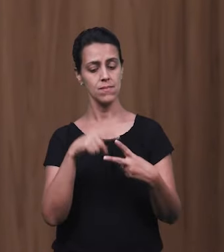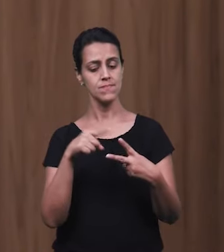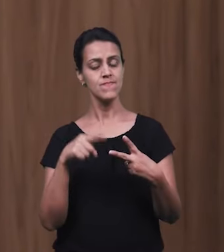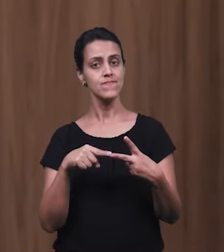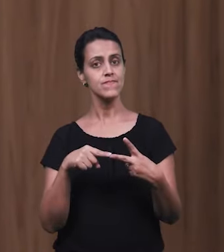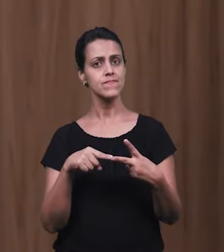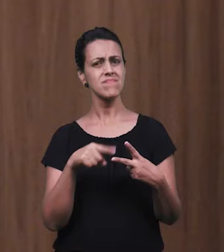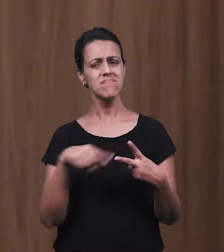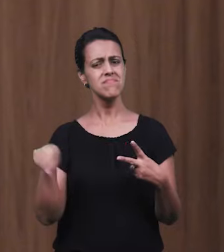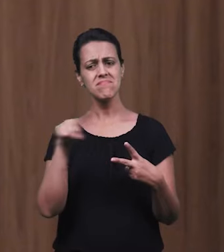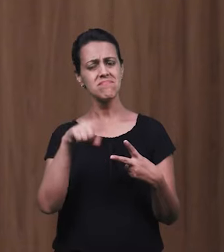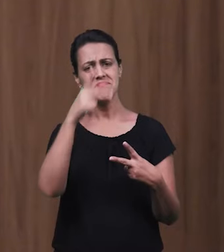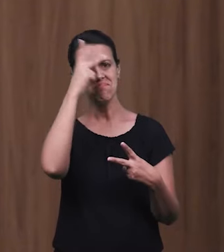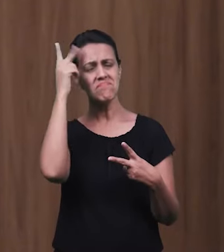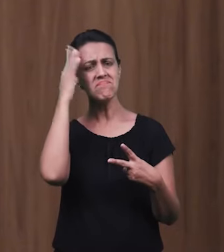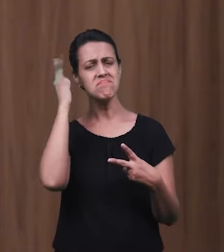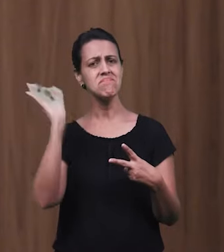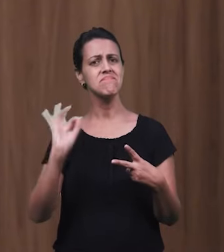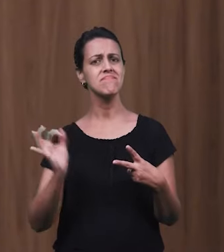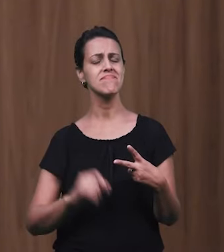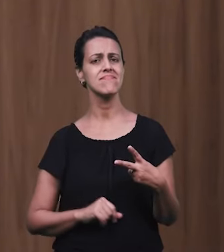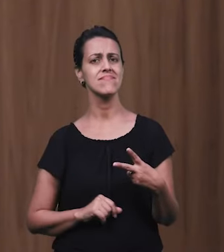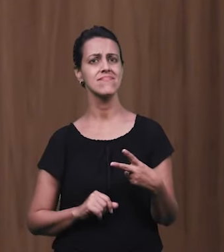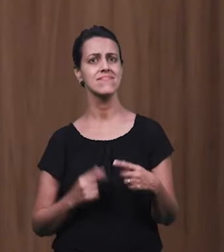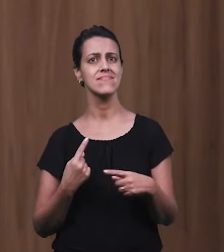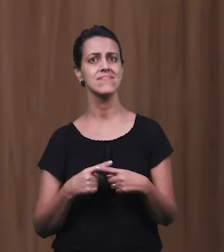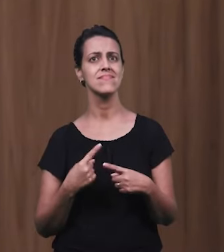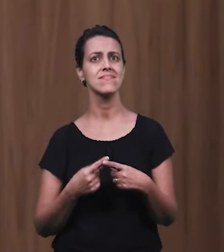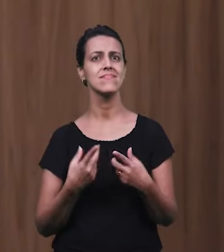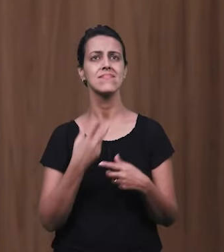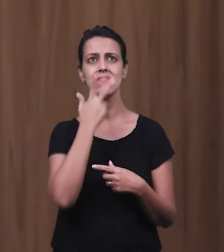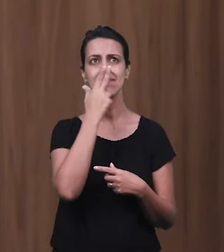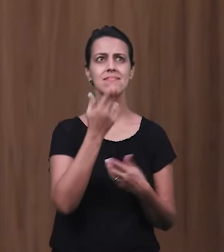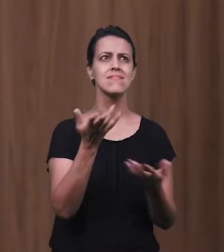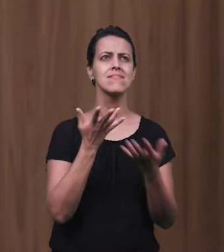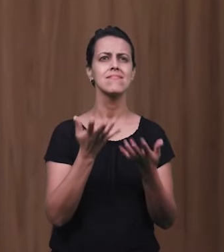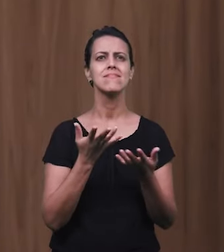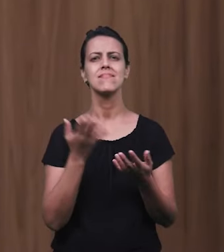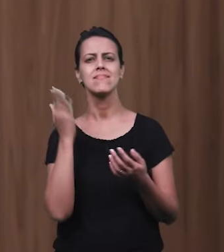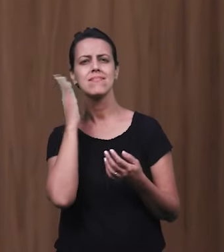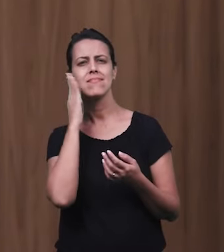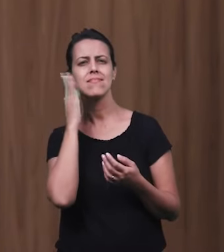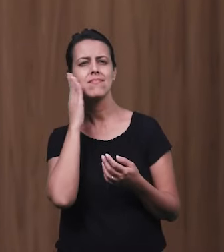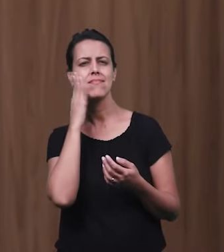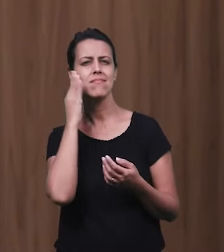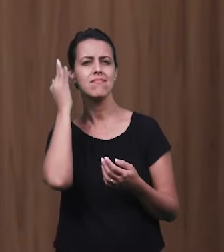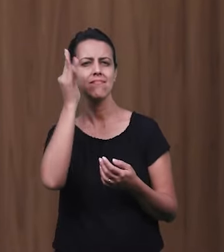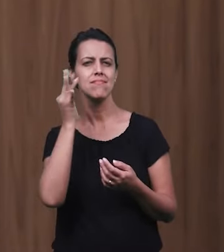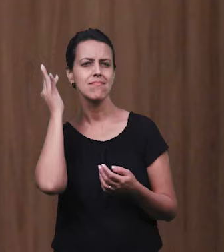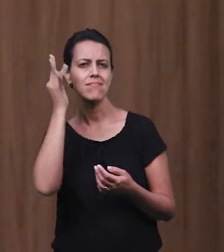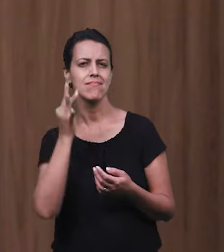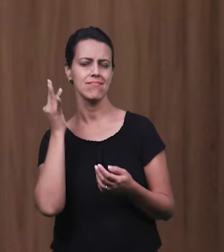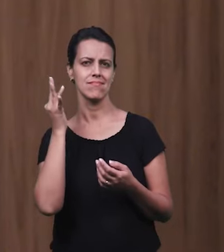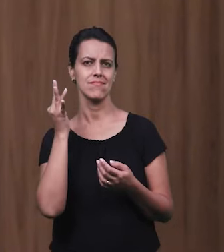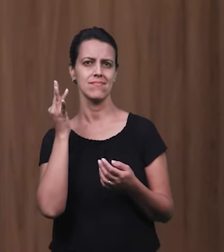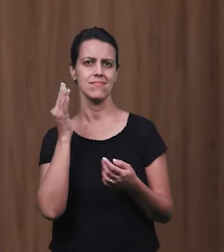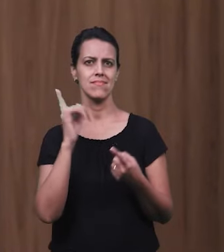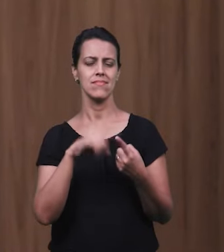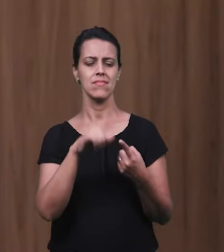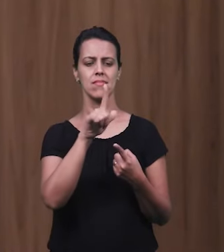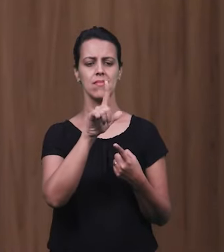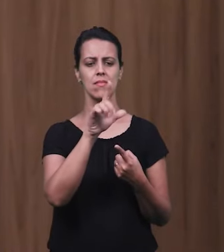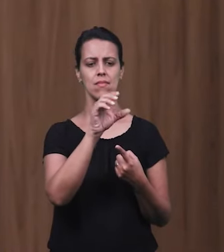discernir segundo o entendimento filosófico. Então você vai encontrar o